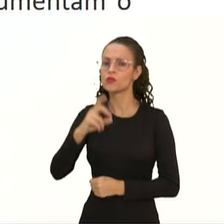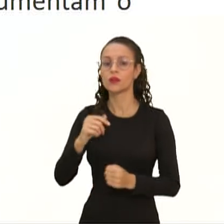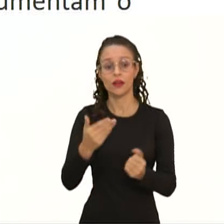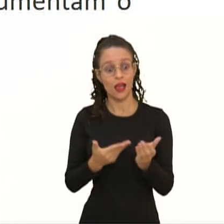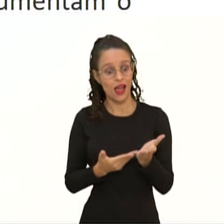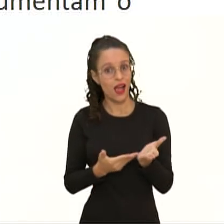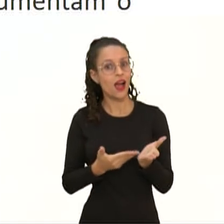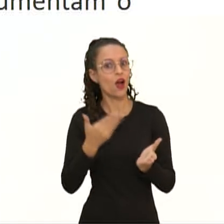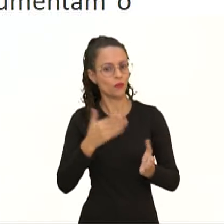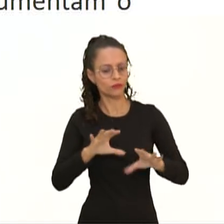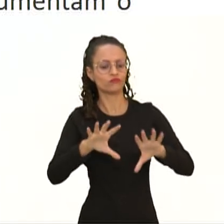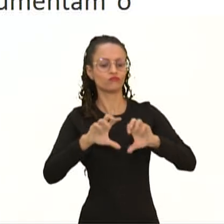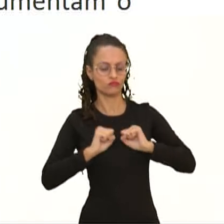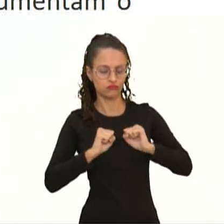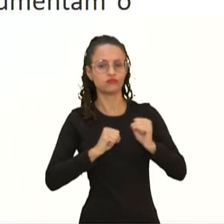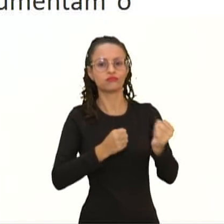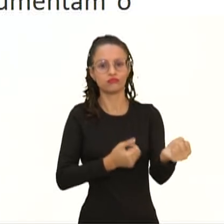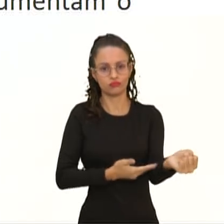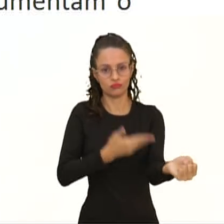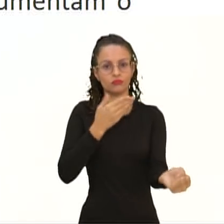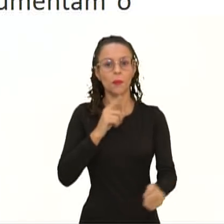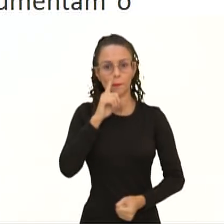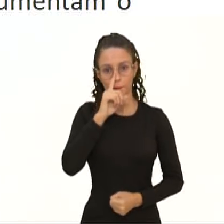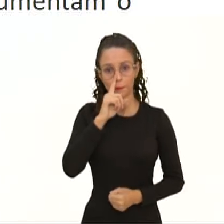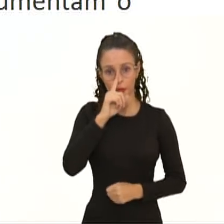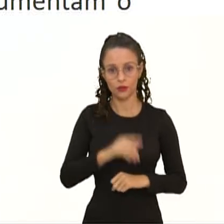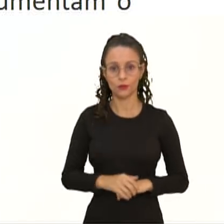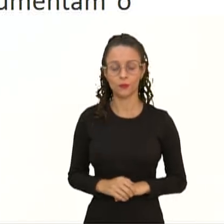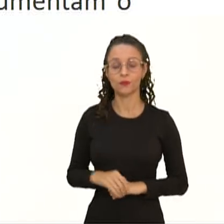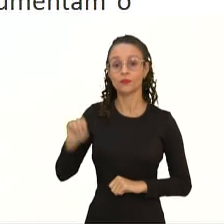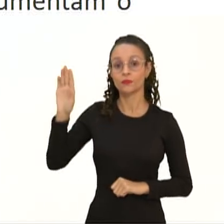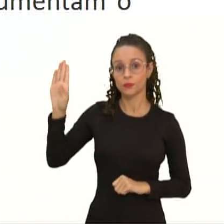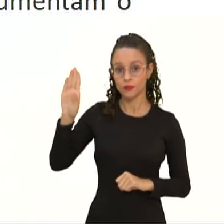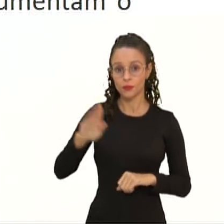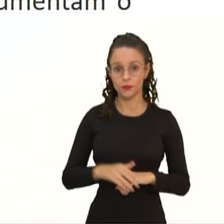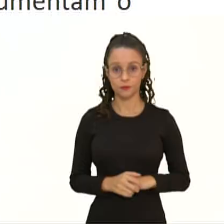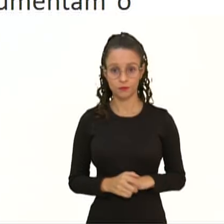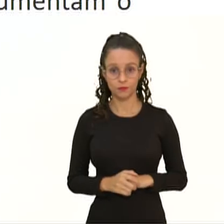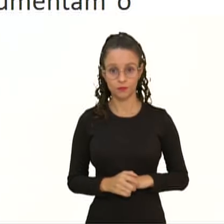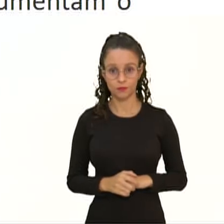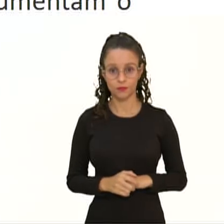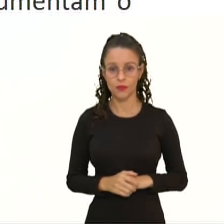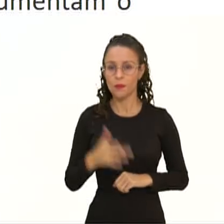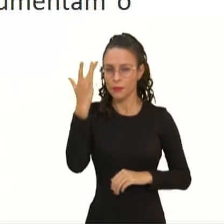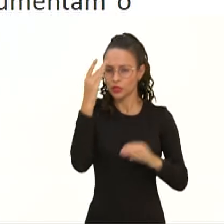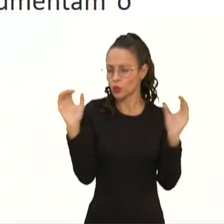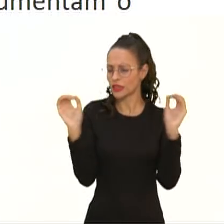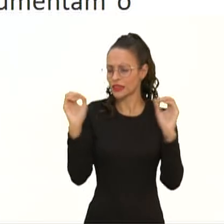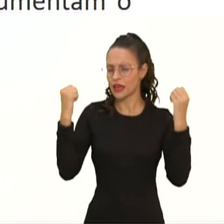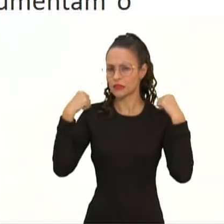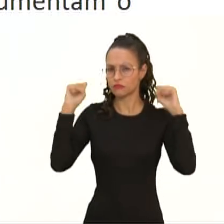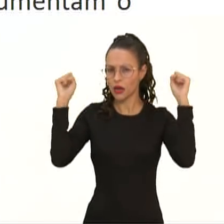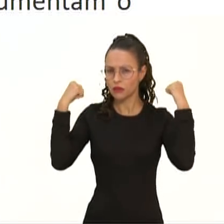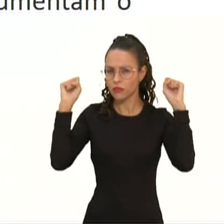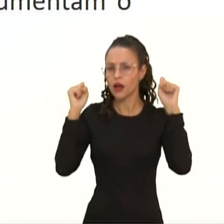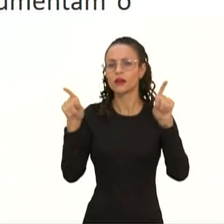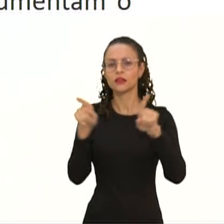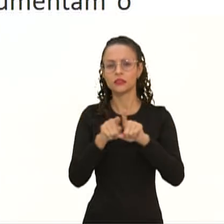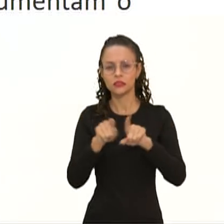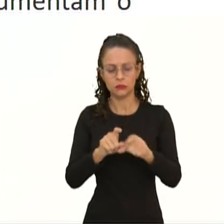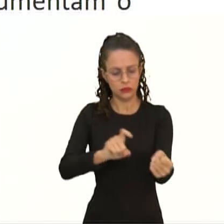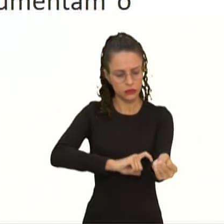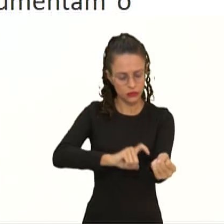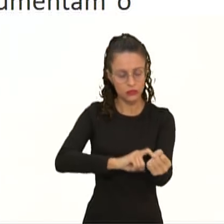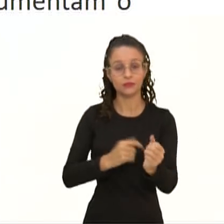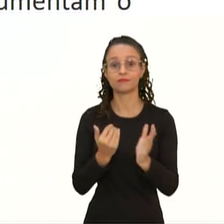aumentam o risco de desenvolver hipertensão? Alternativa B. O sedentarismo e o estresse aumentam o